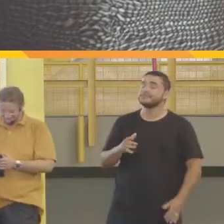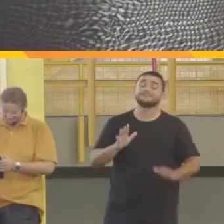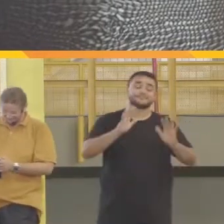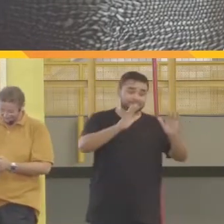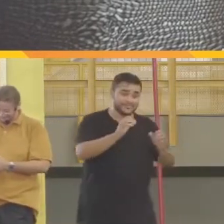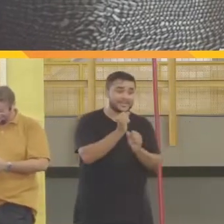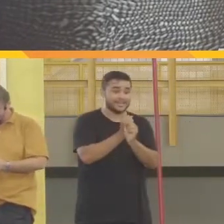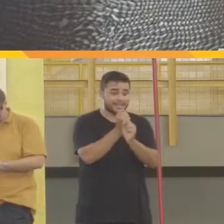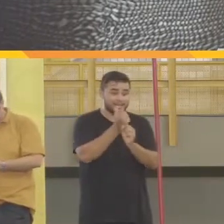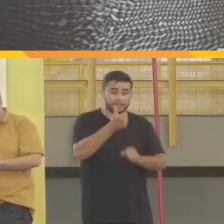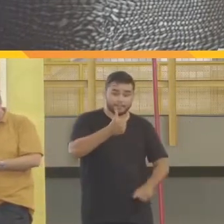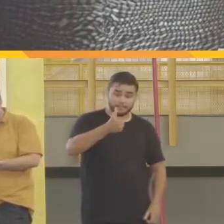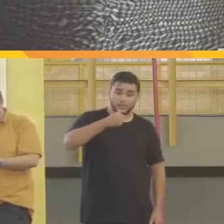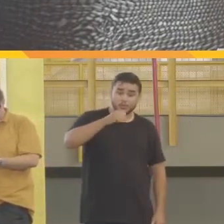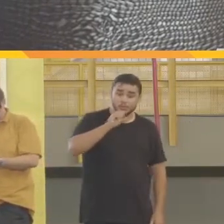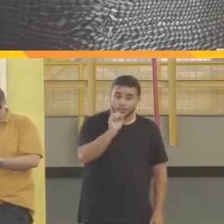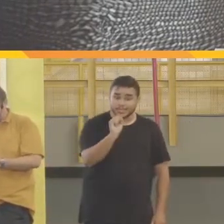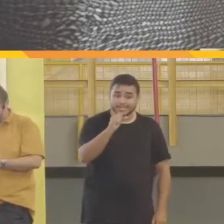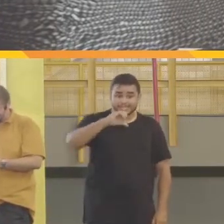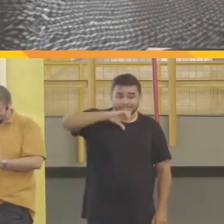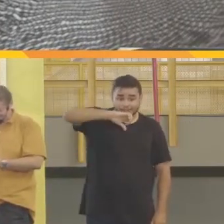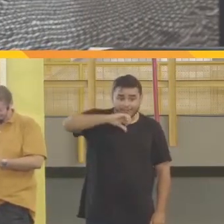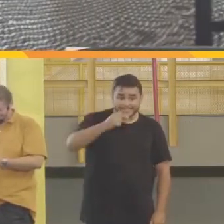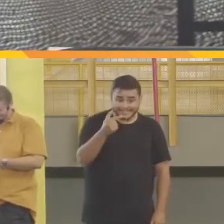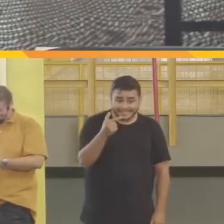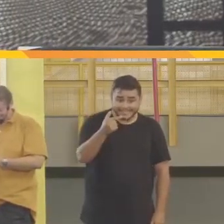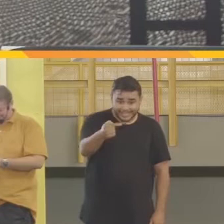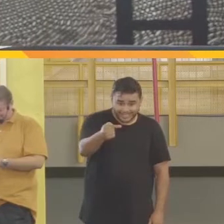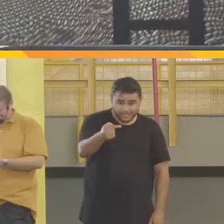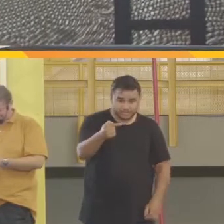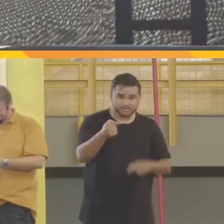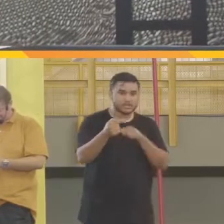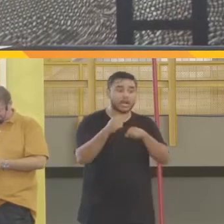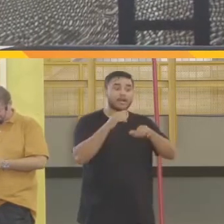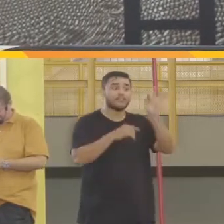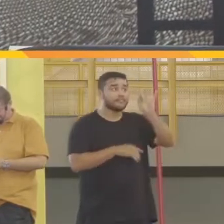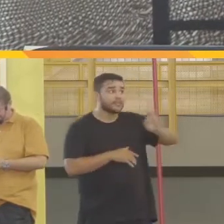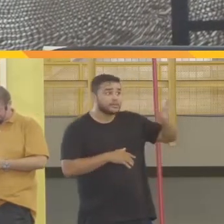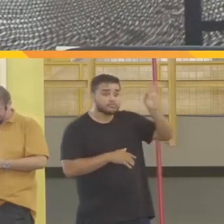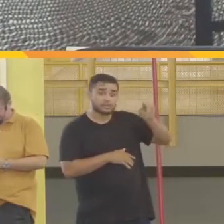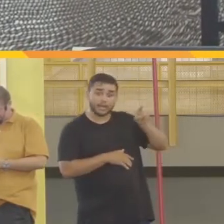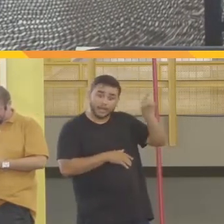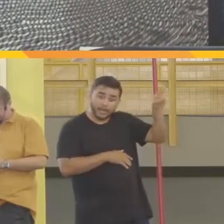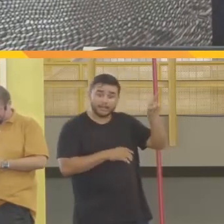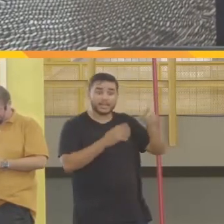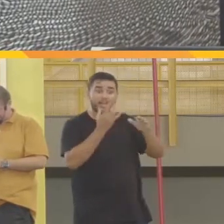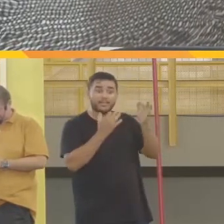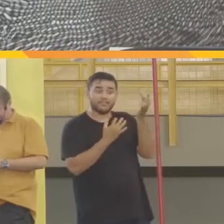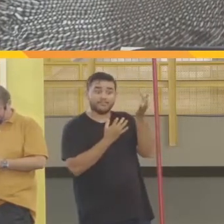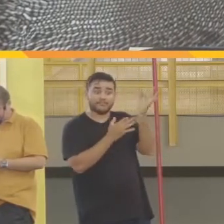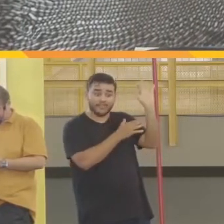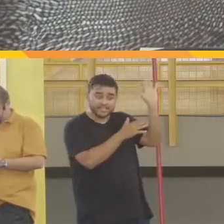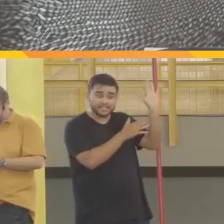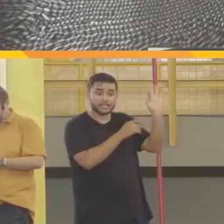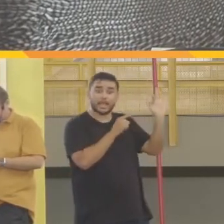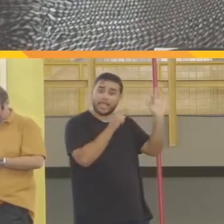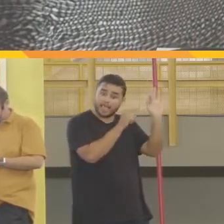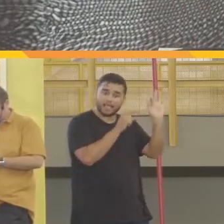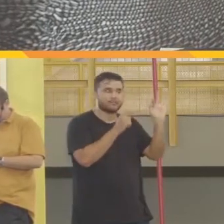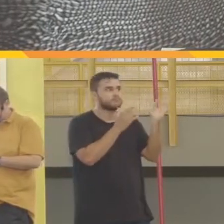Em 1897, a Universidade de Bordeaux foi a primeira universidade a reconhecer a